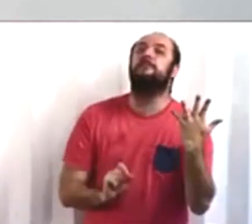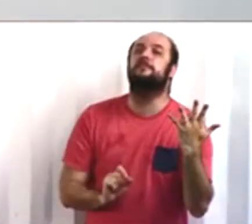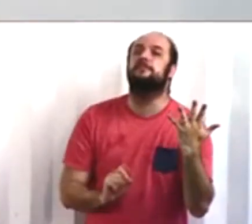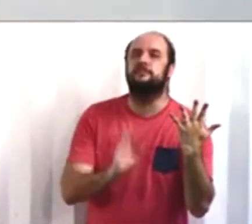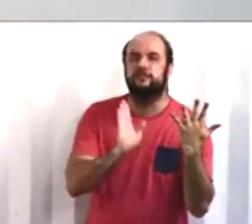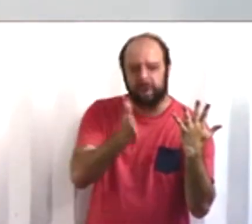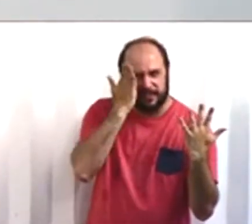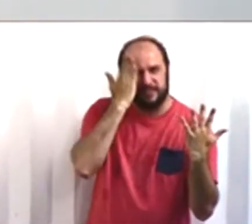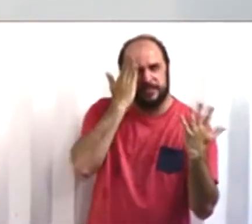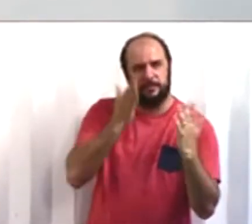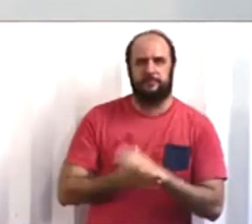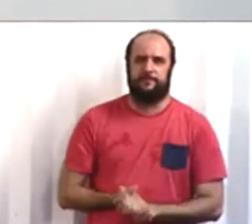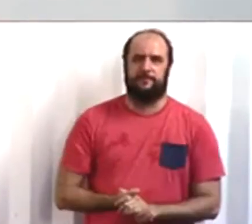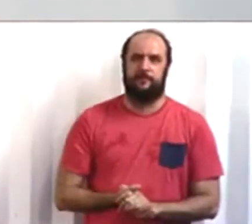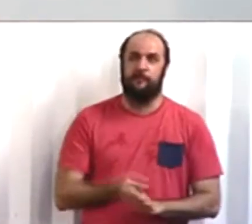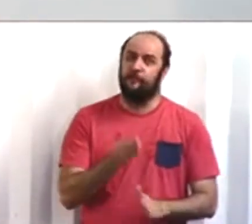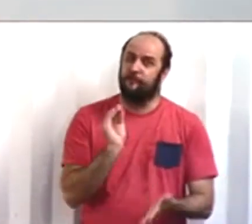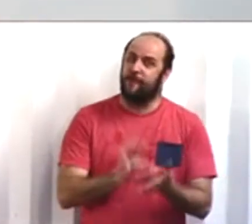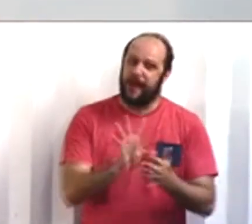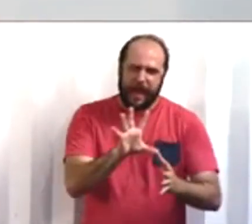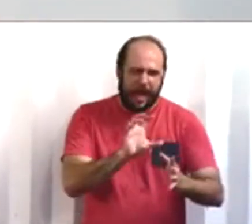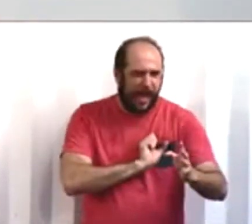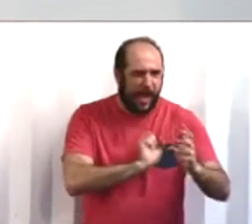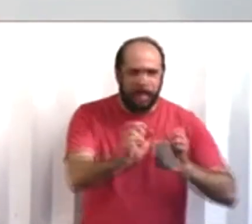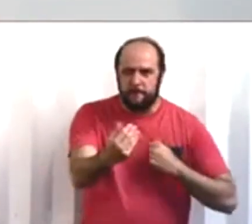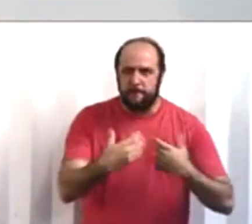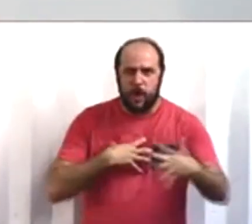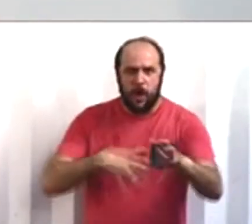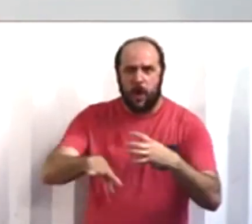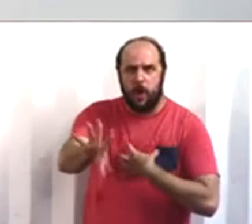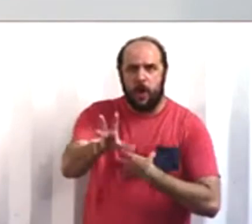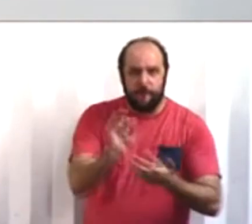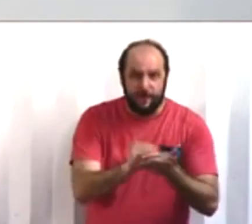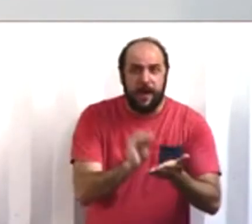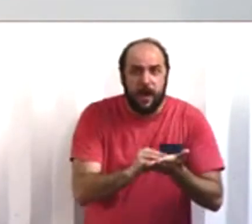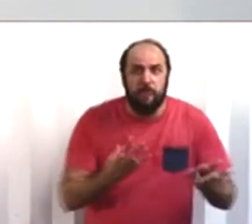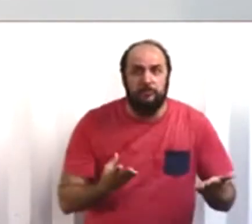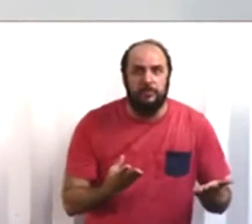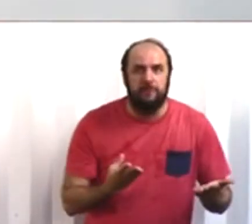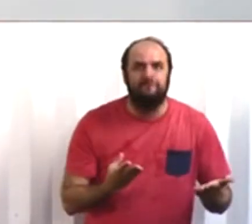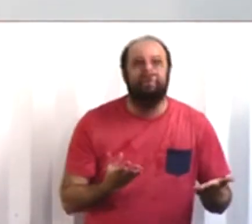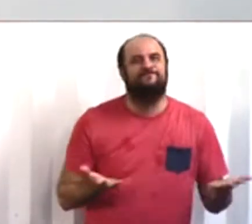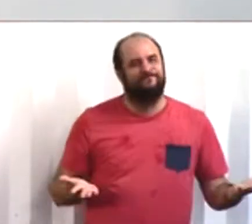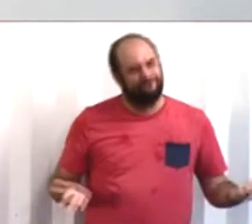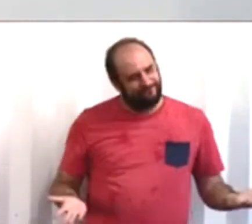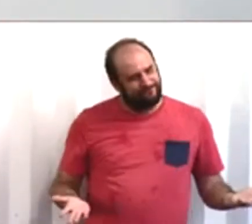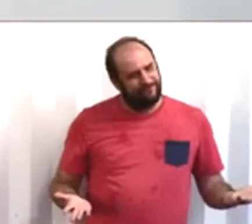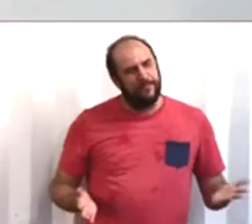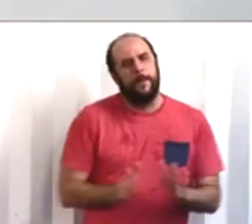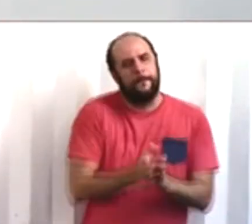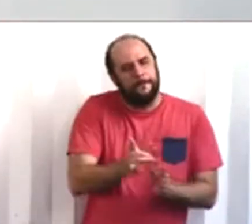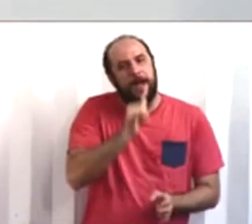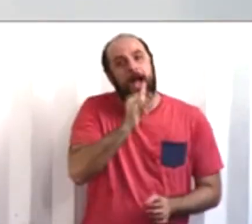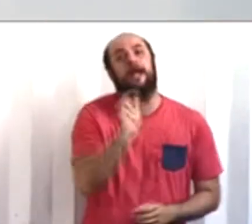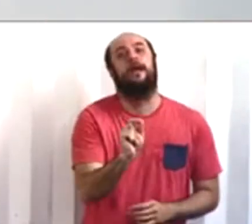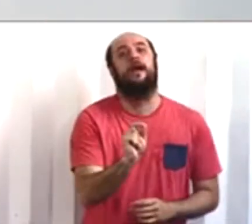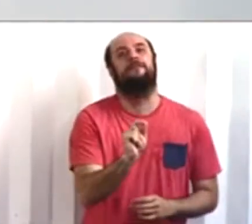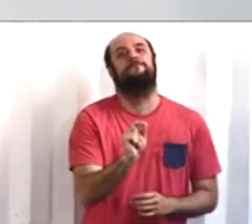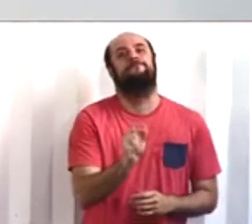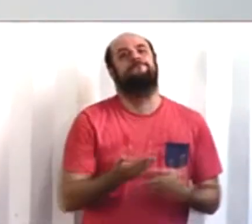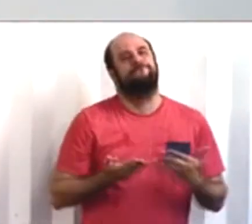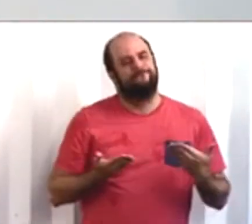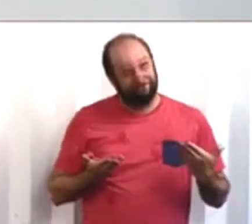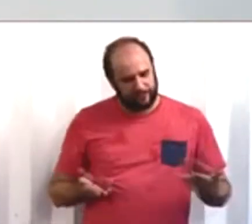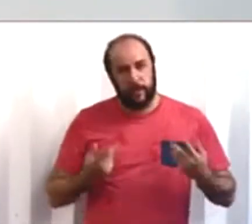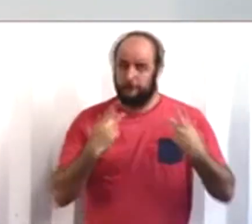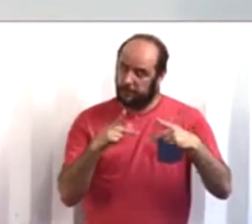de Deus diz, amai-vos uns aos outros como eu vos amei. Não é uma ameaça? É sim, Senhor. Assim é a pregação,